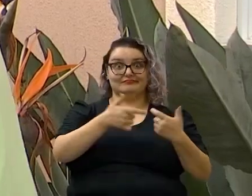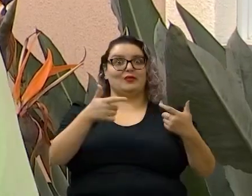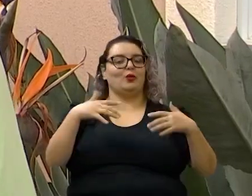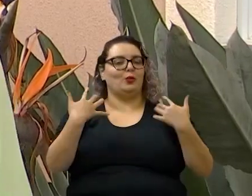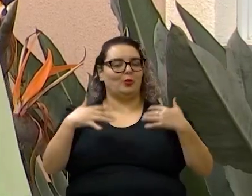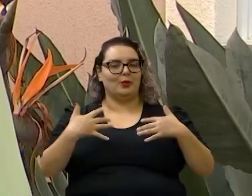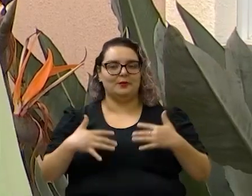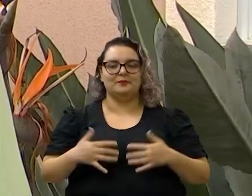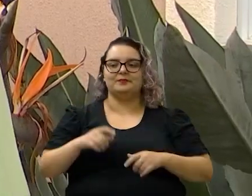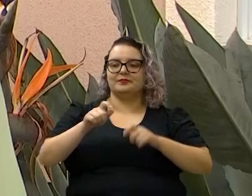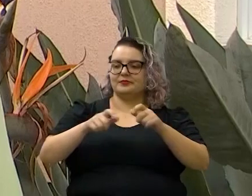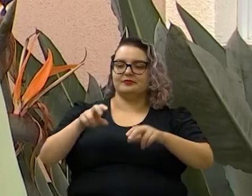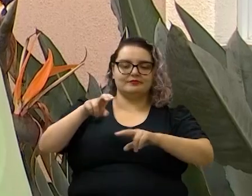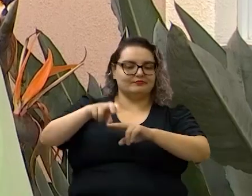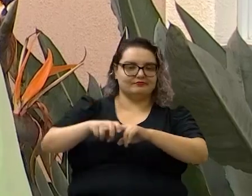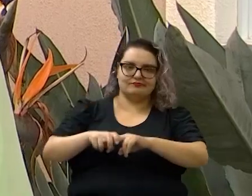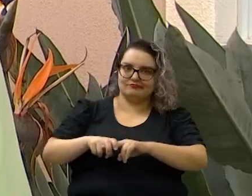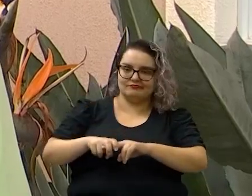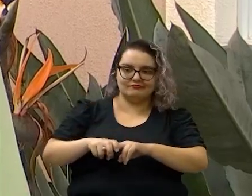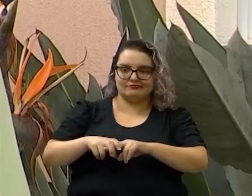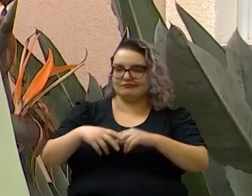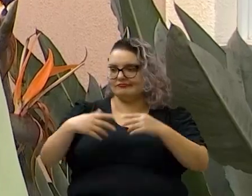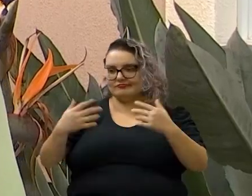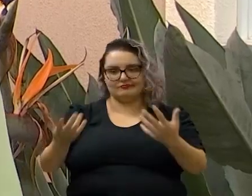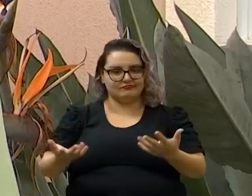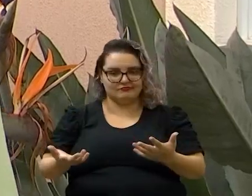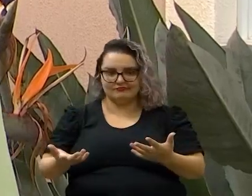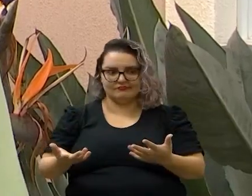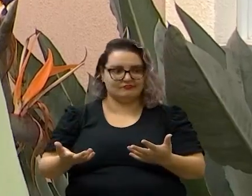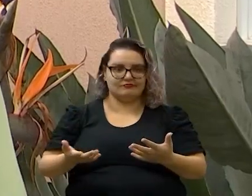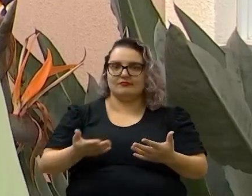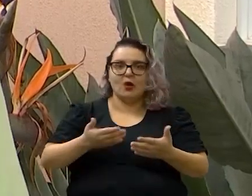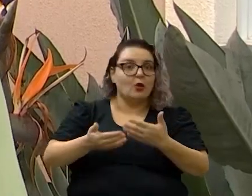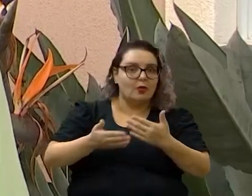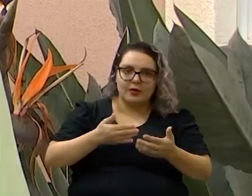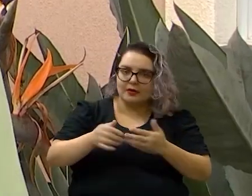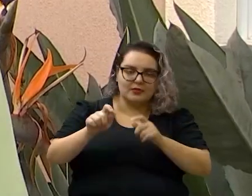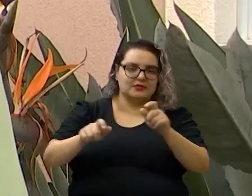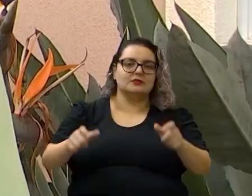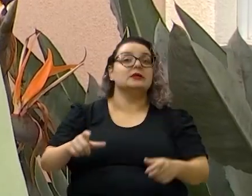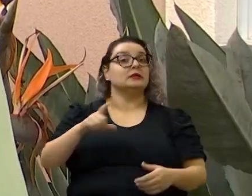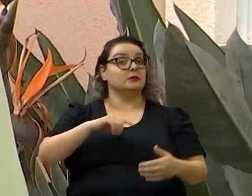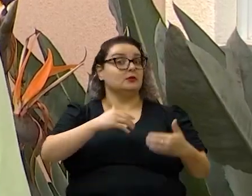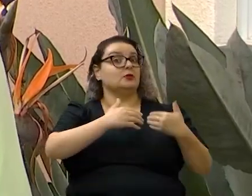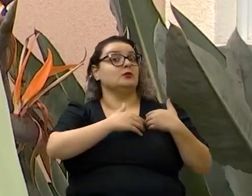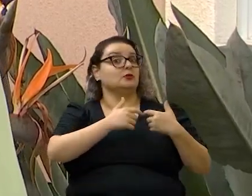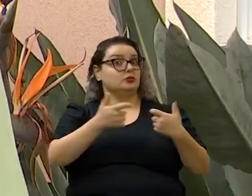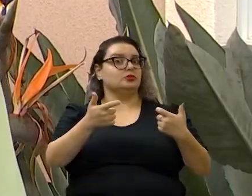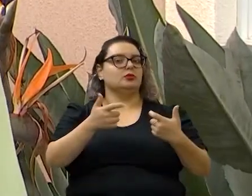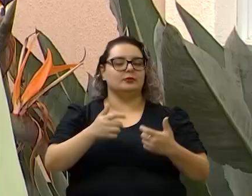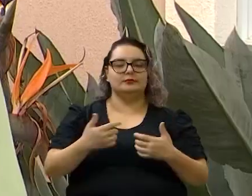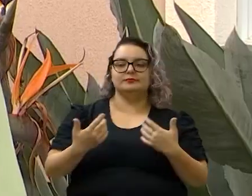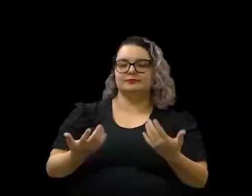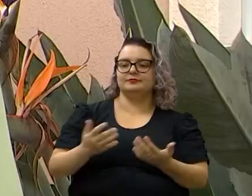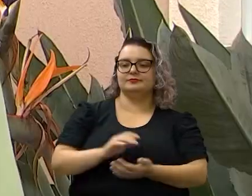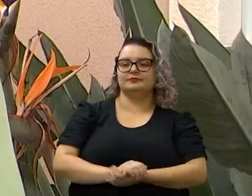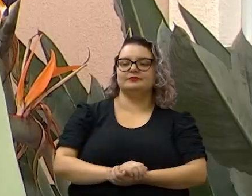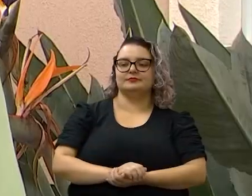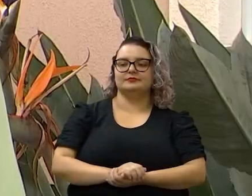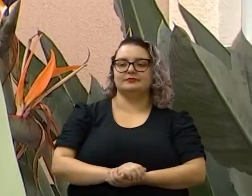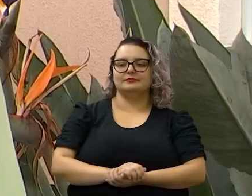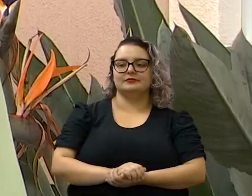grande responsabilidade né a pessoa que está sentada ali seja seja lá qual for tem uma responsabilidade muito grande